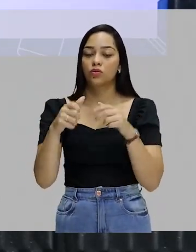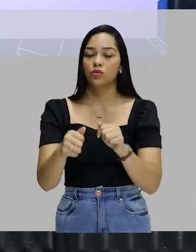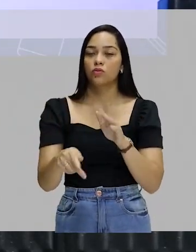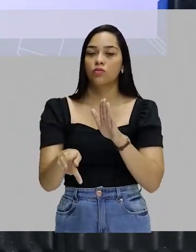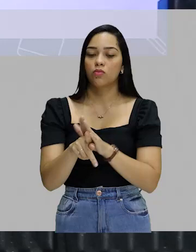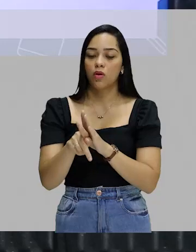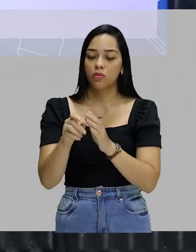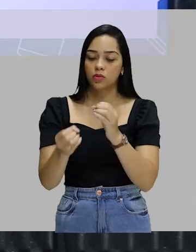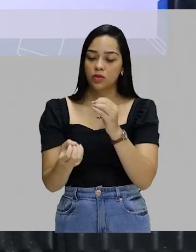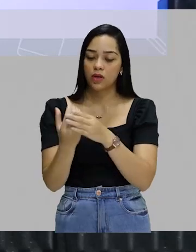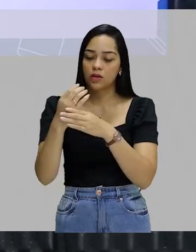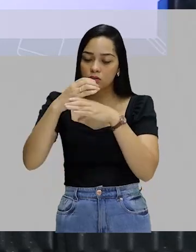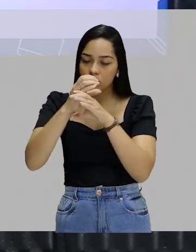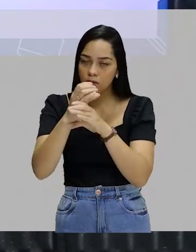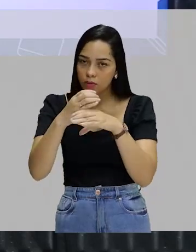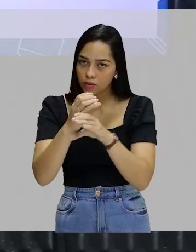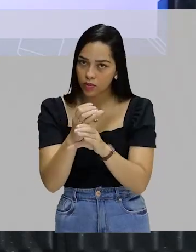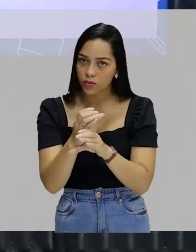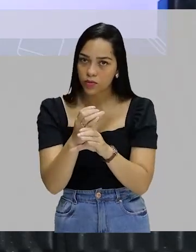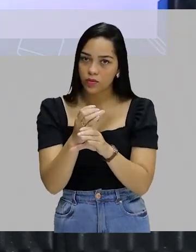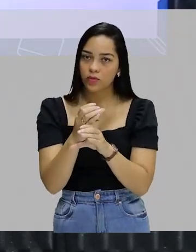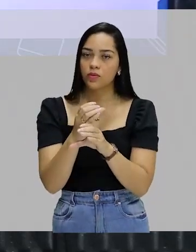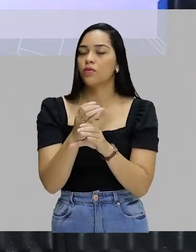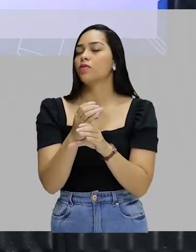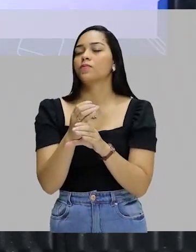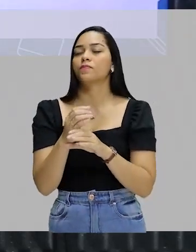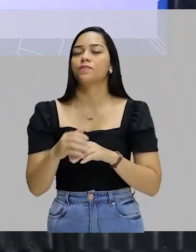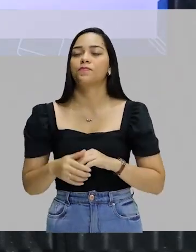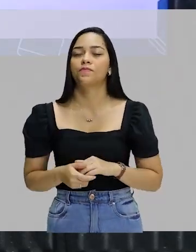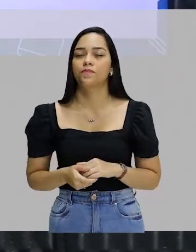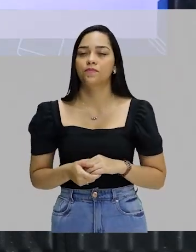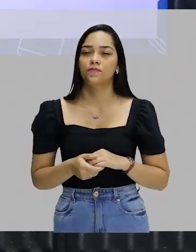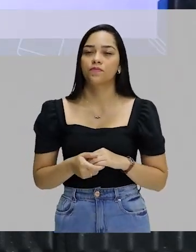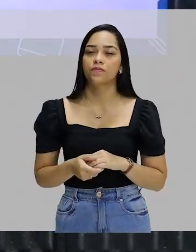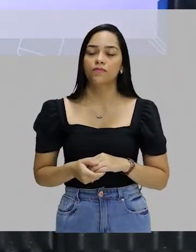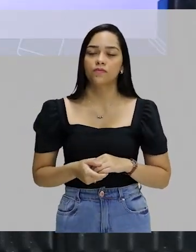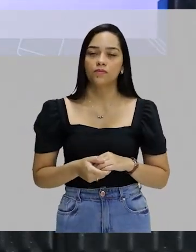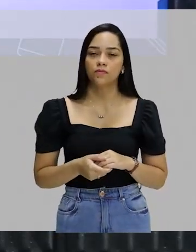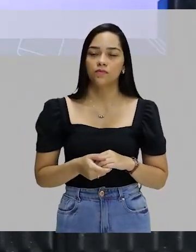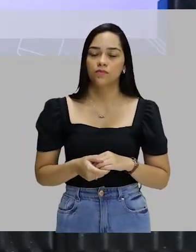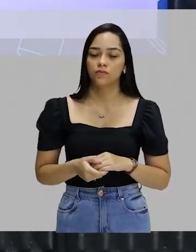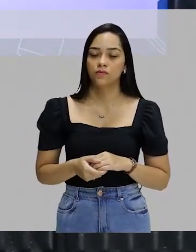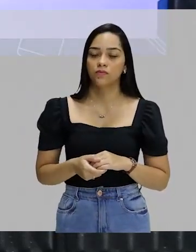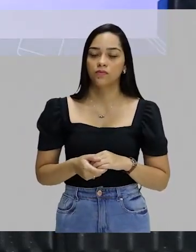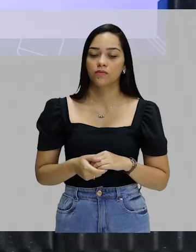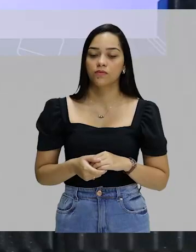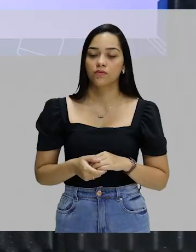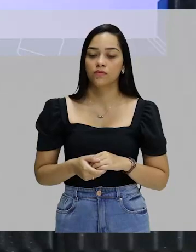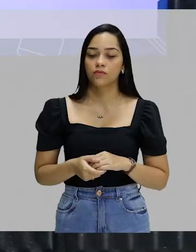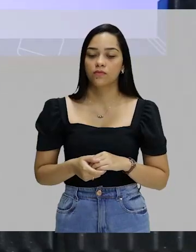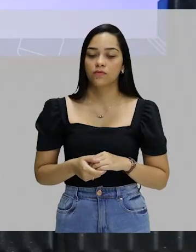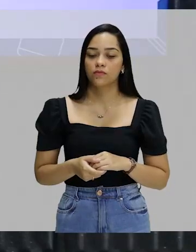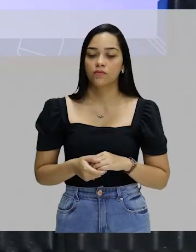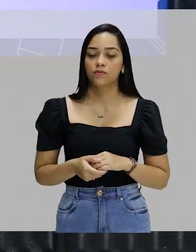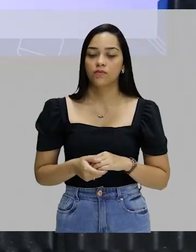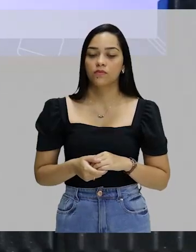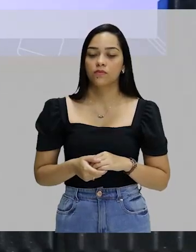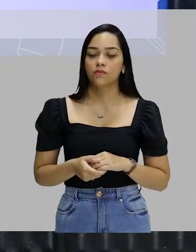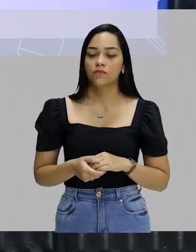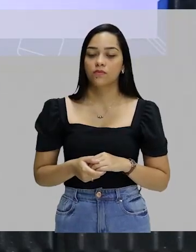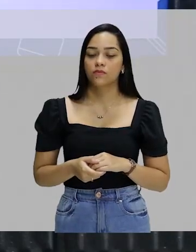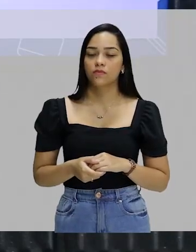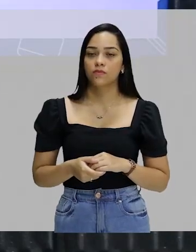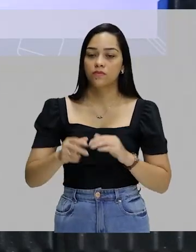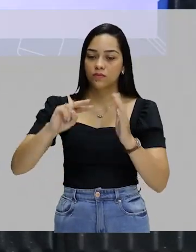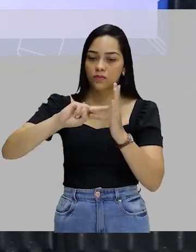totalmente artificiais, né? São sintetizados, foram sintetizados pelo homem. São elementos sintetizados